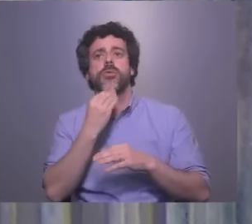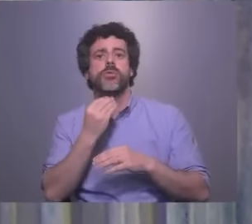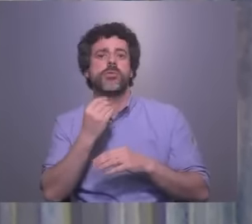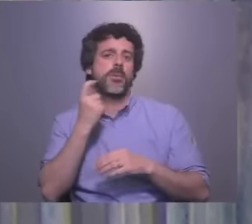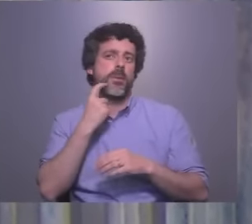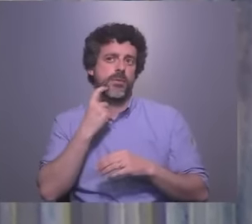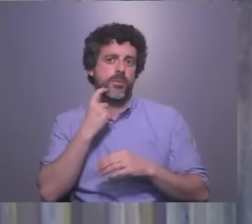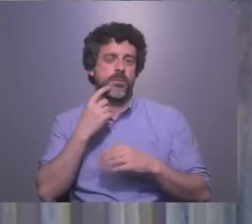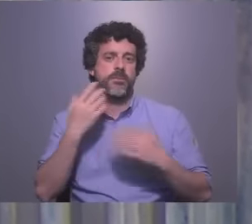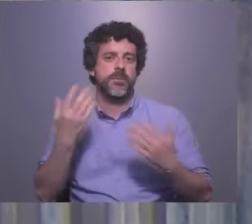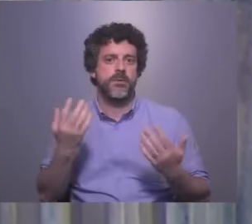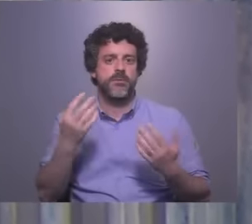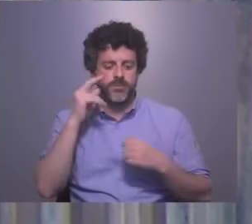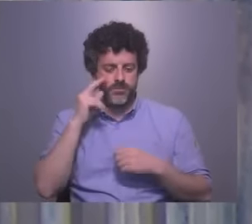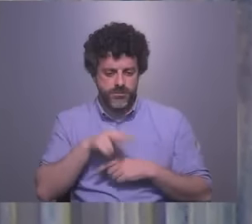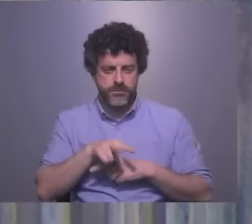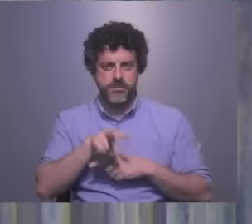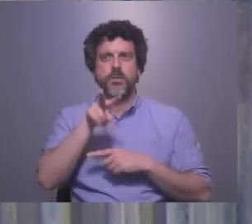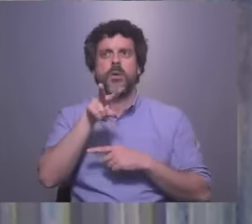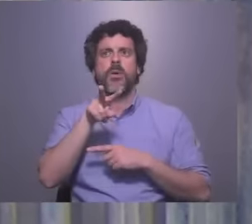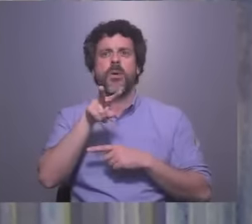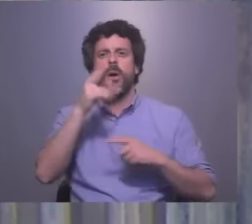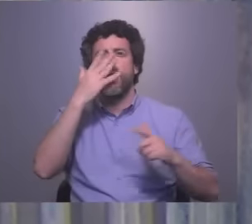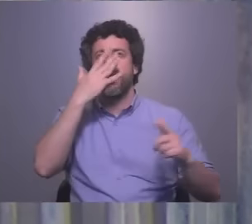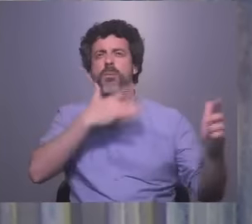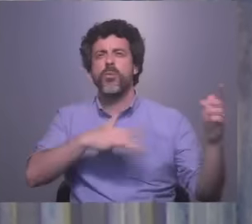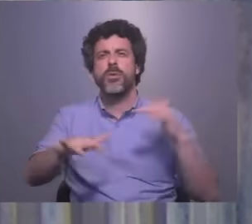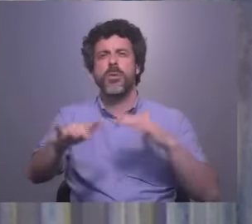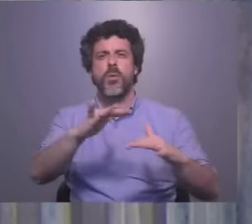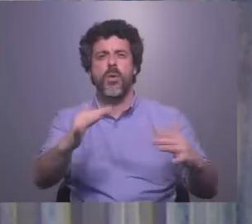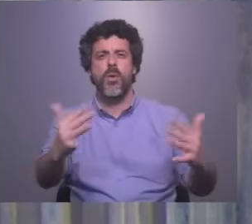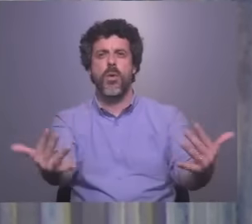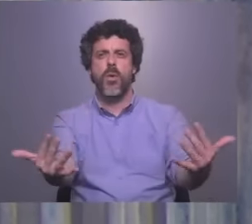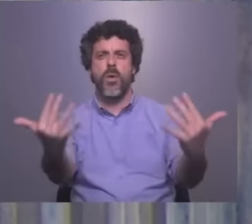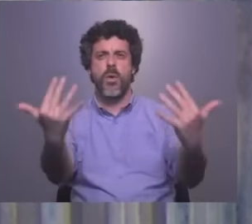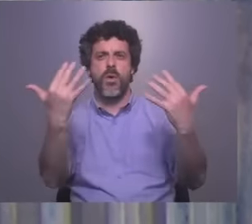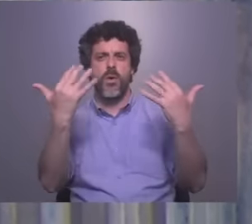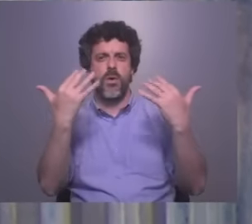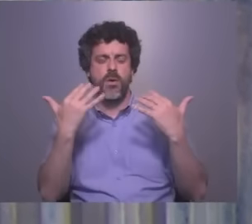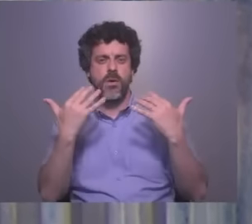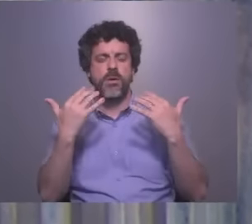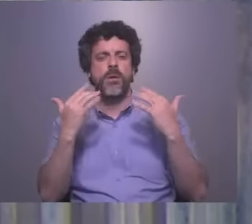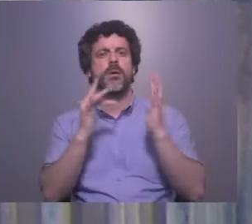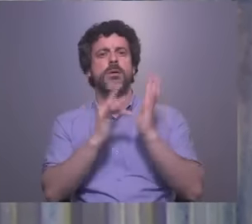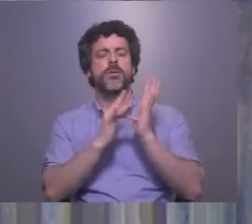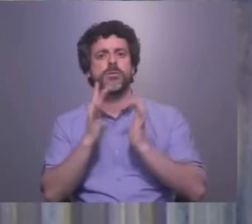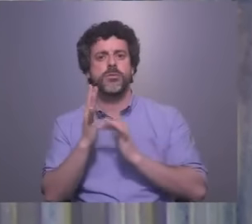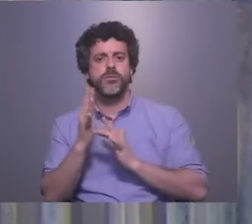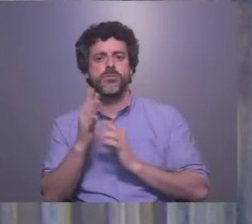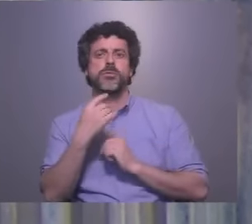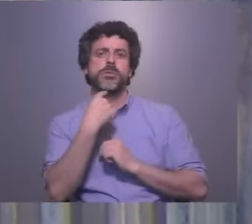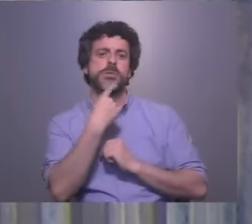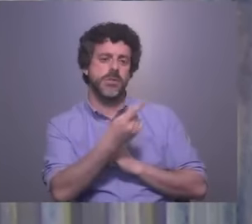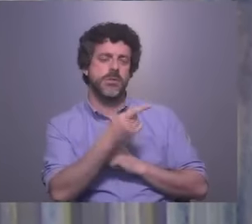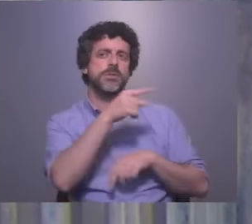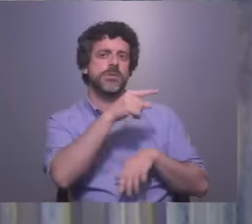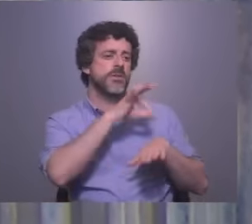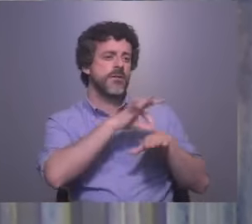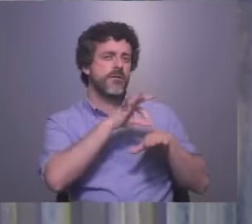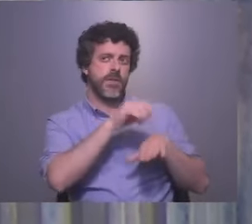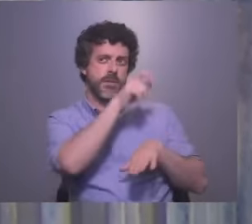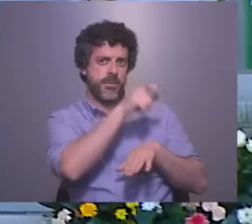Jesus subiu ao monte e sentou-se aí com os seus discípulos. Estava próxima a Páscoa, a